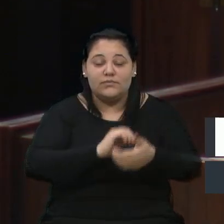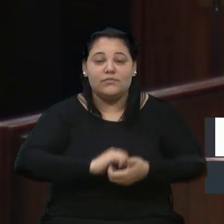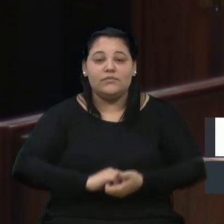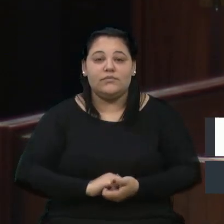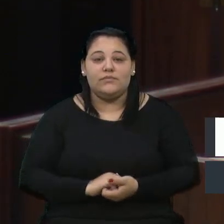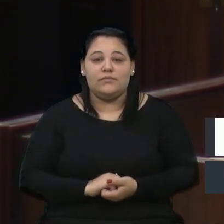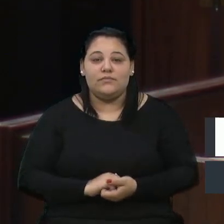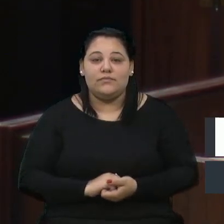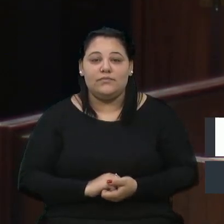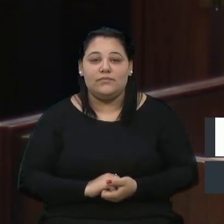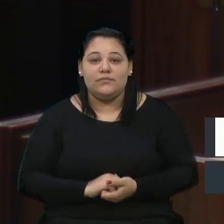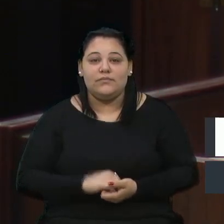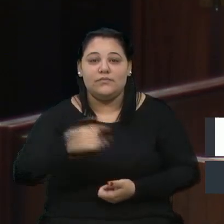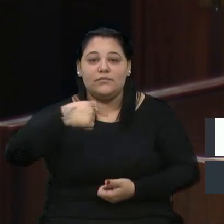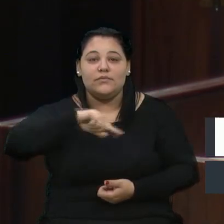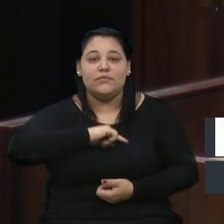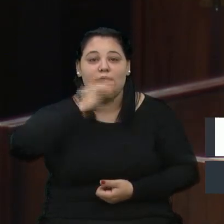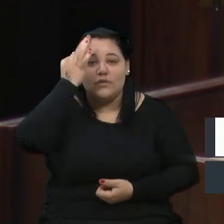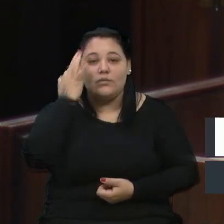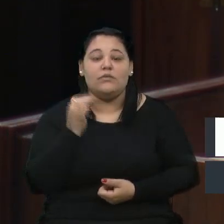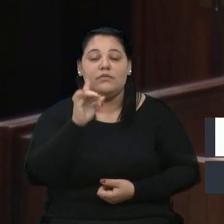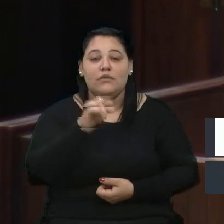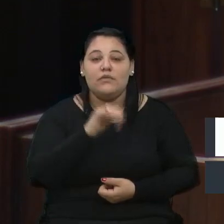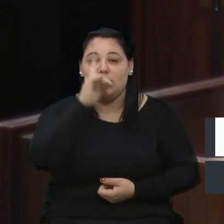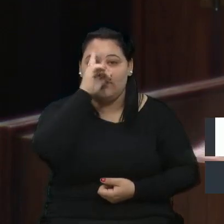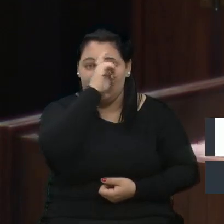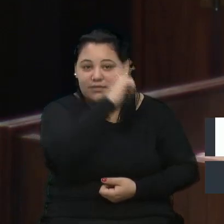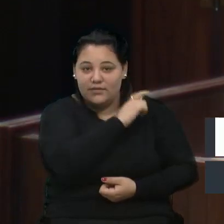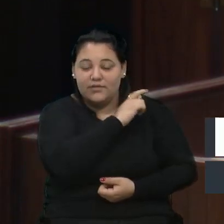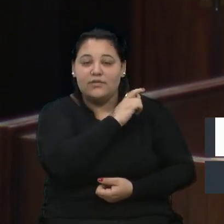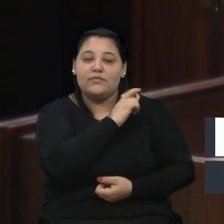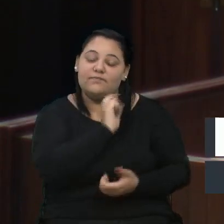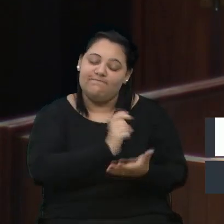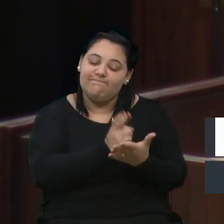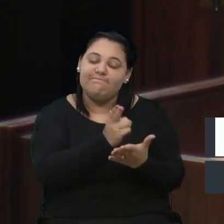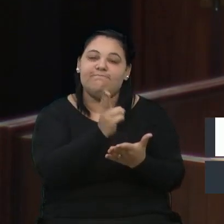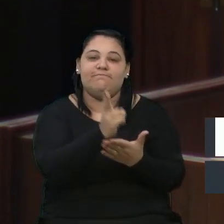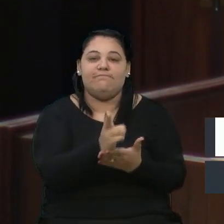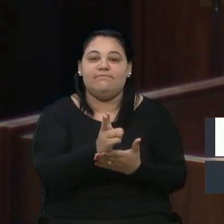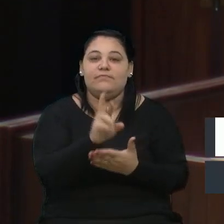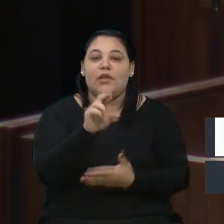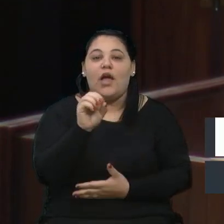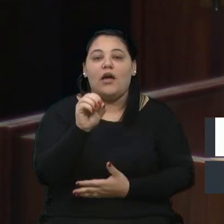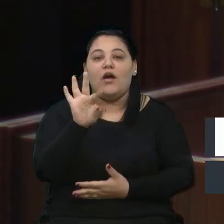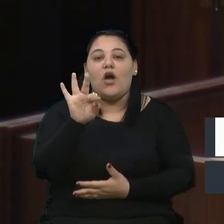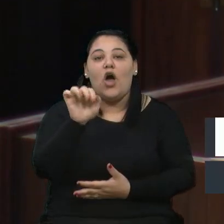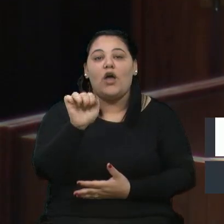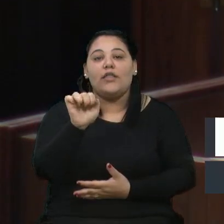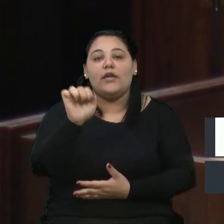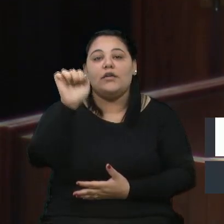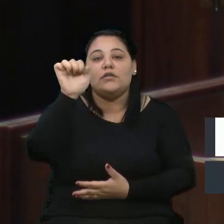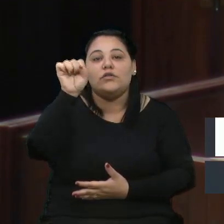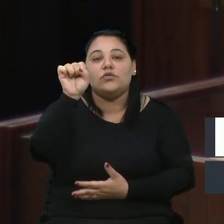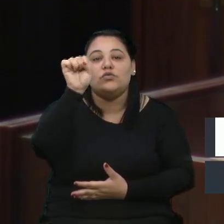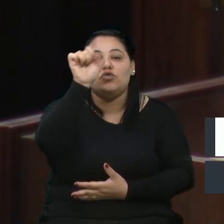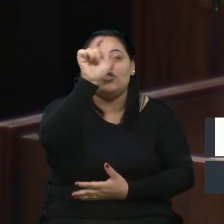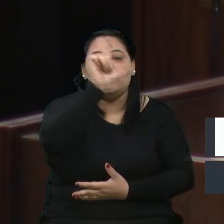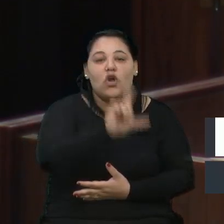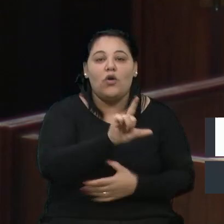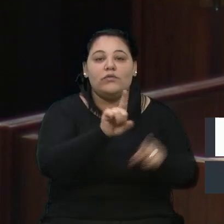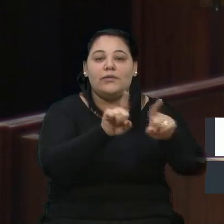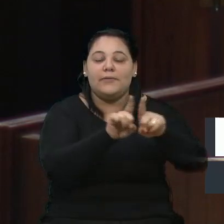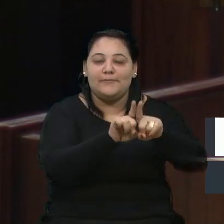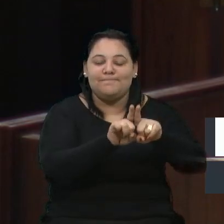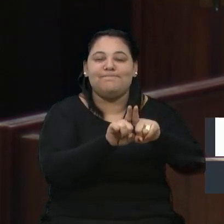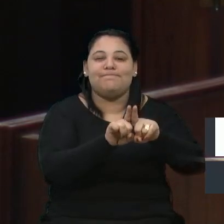a gente entende que está sendo difícil de manter a Rota do Sol, essa pista de rolamento, com